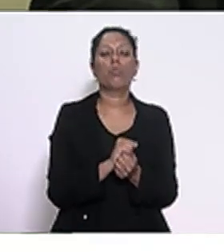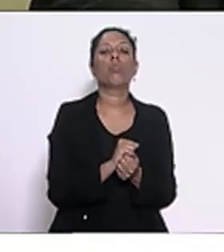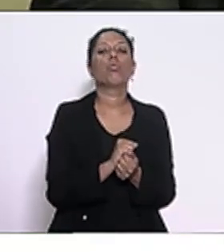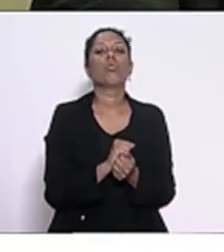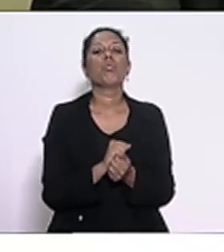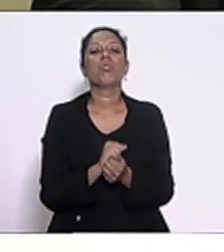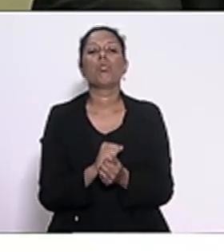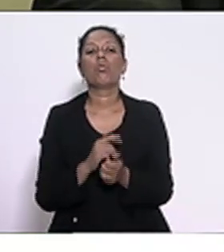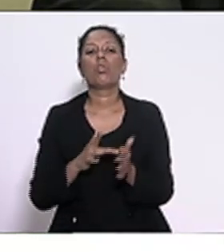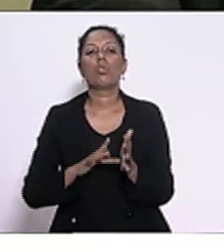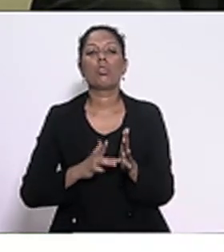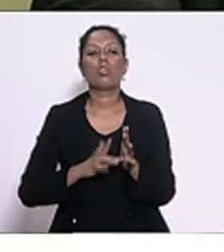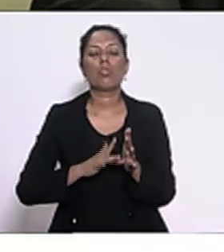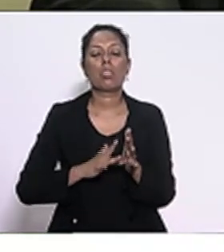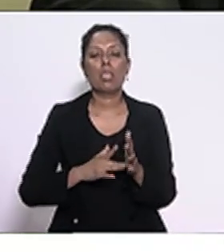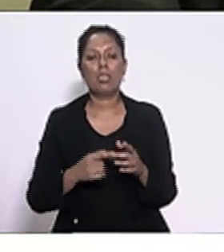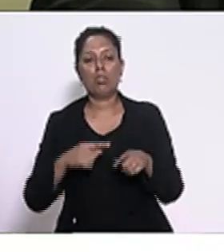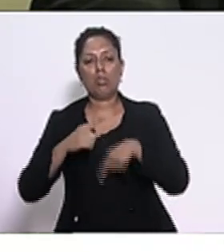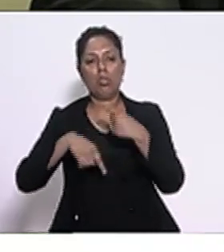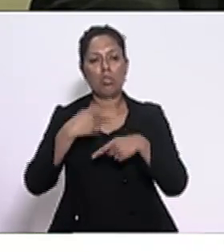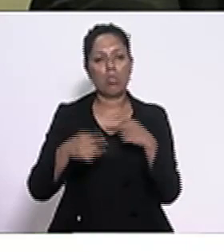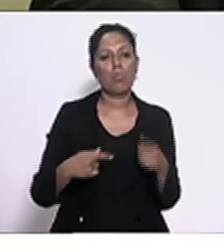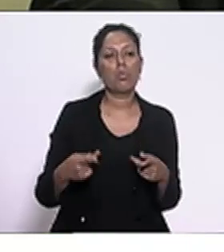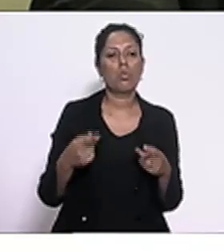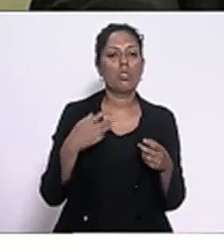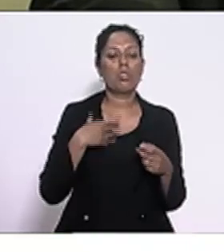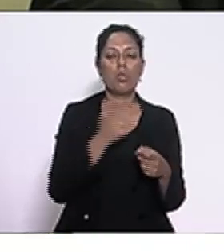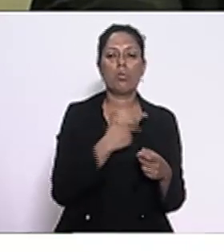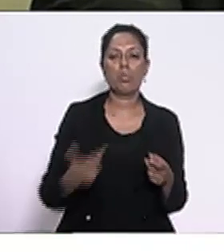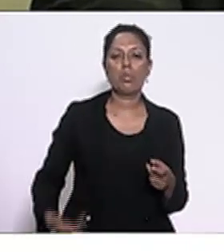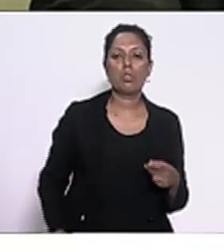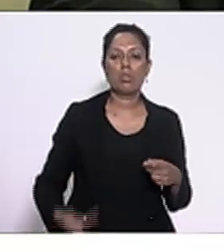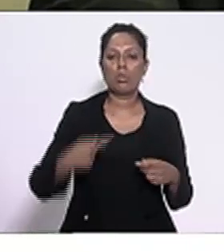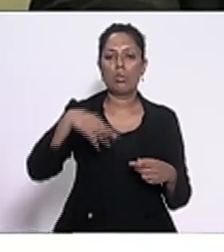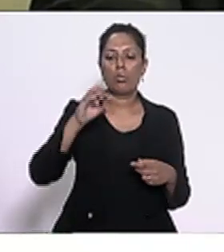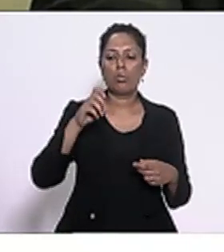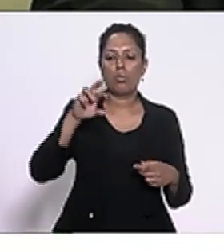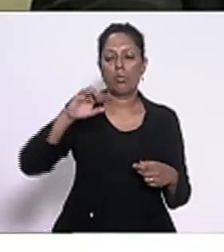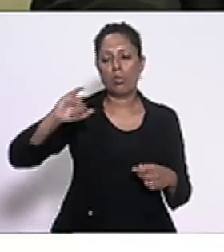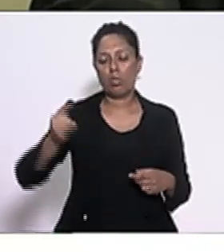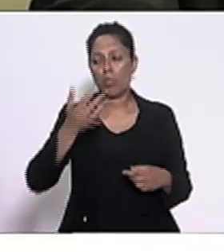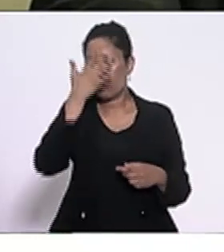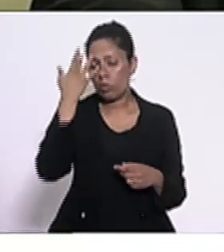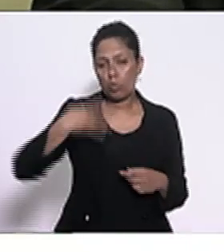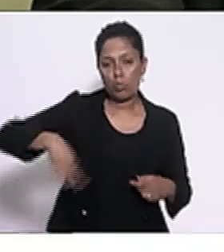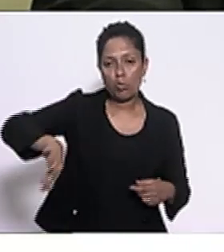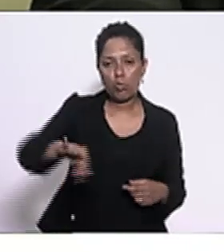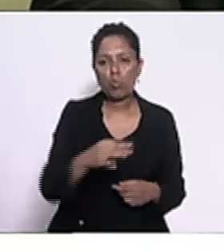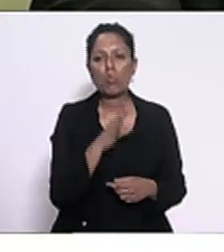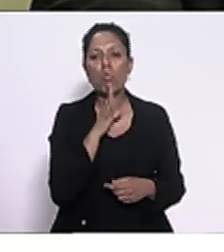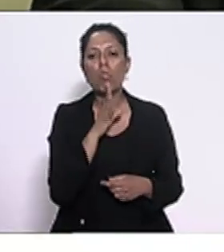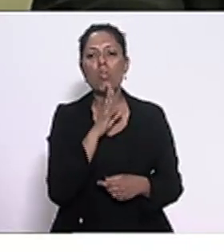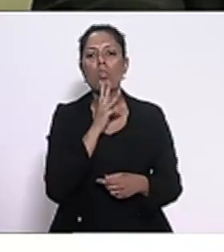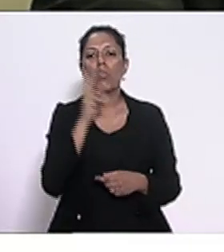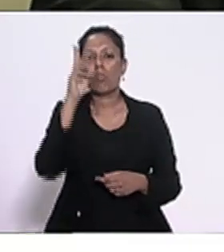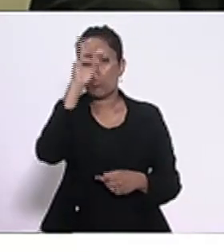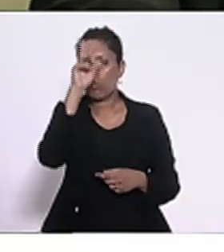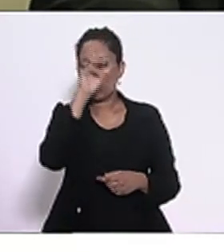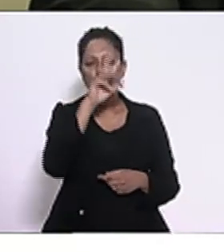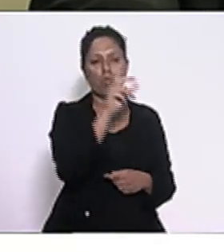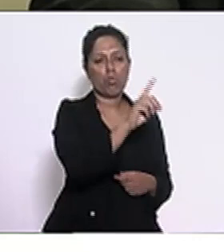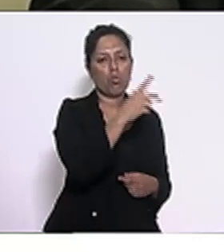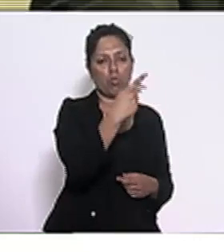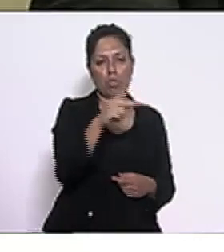como dirigente do Proderj. Então, temos uma relação profissional histórica aí que vai tempo.